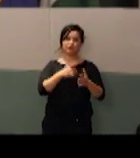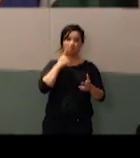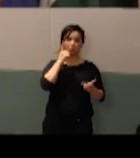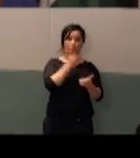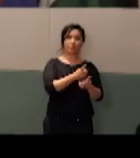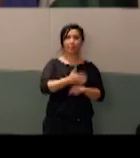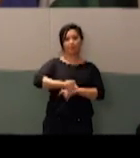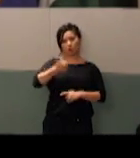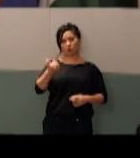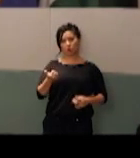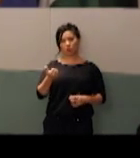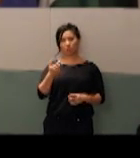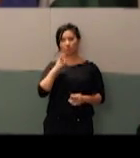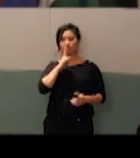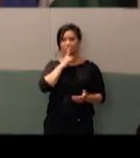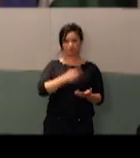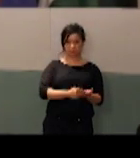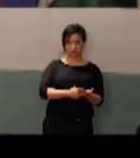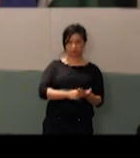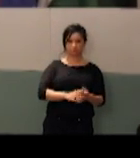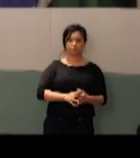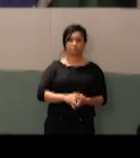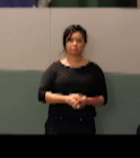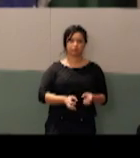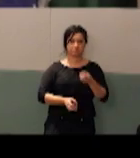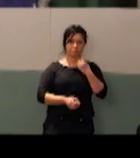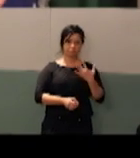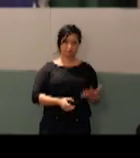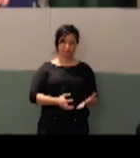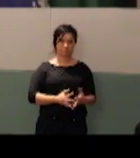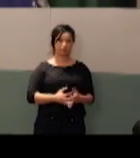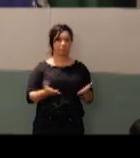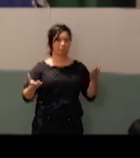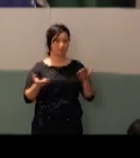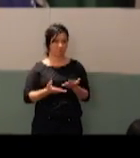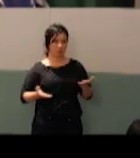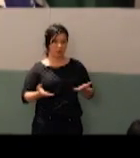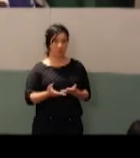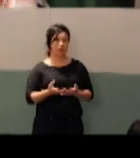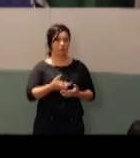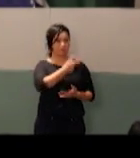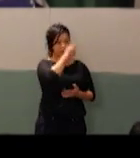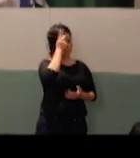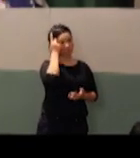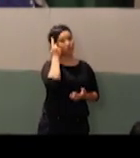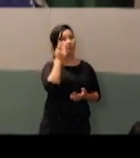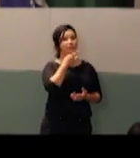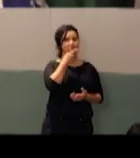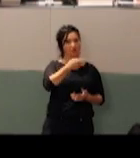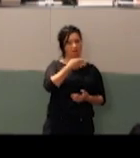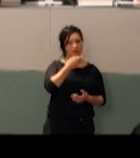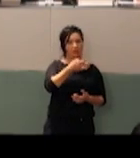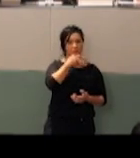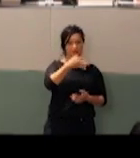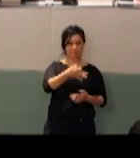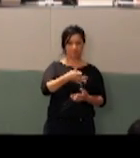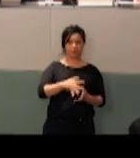vamos partir para o primeiro comentário após a resposta do candidato.